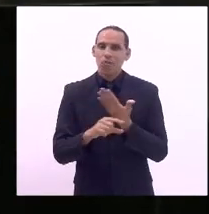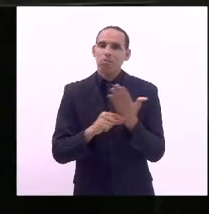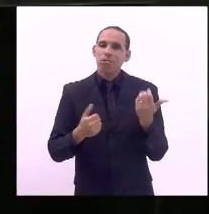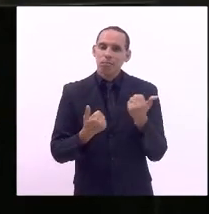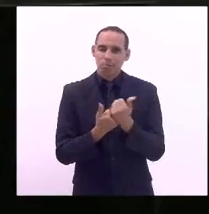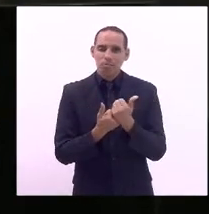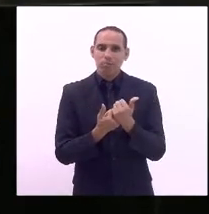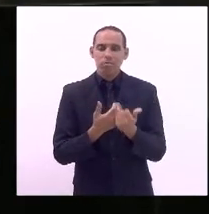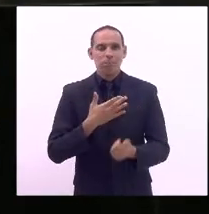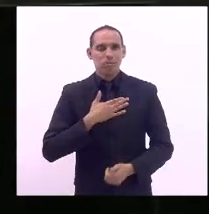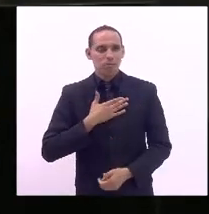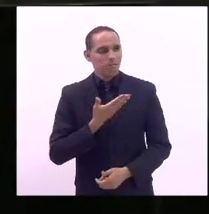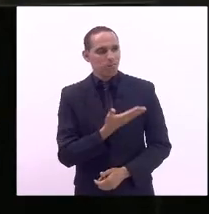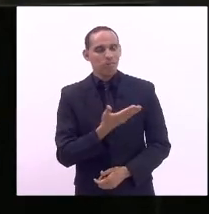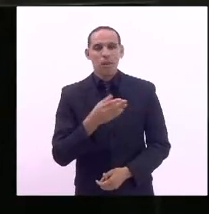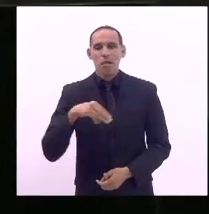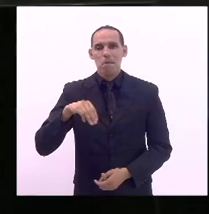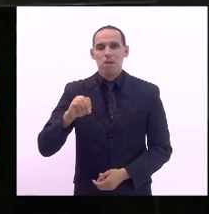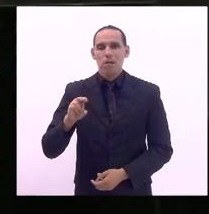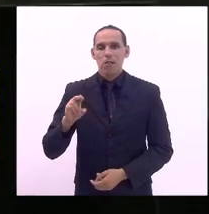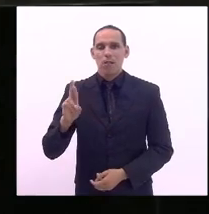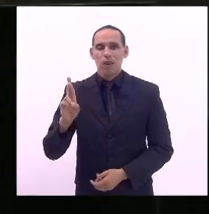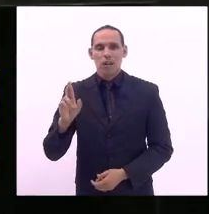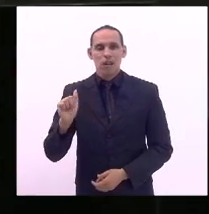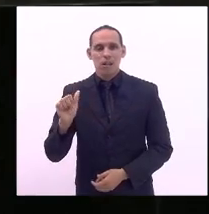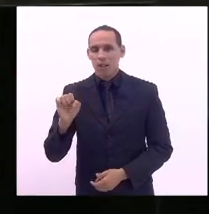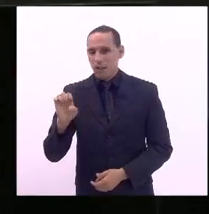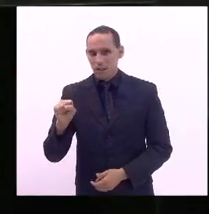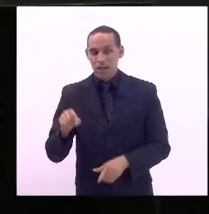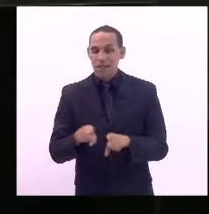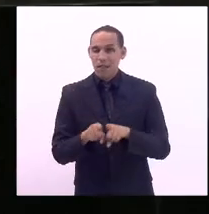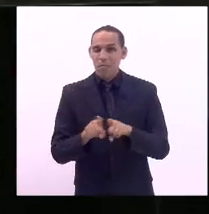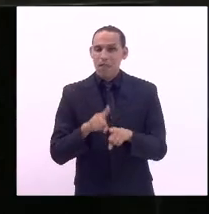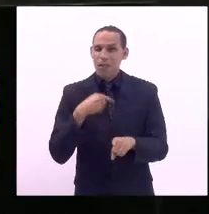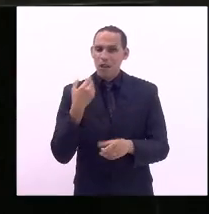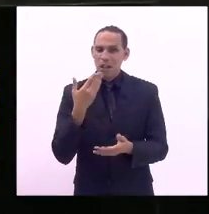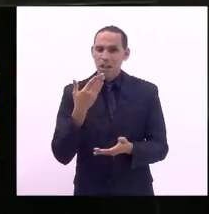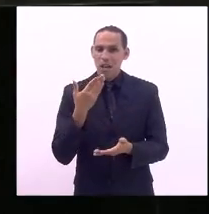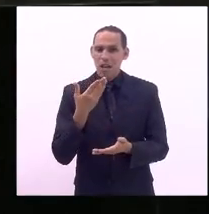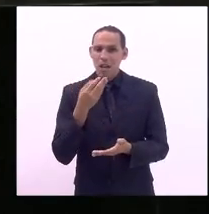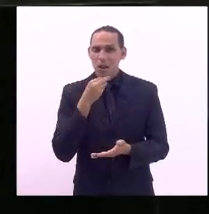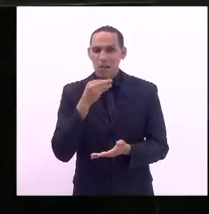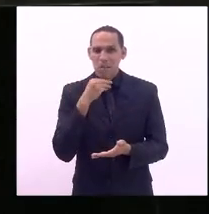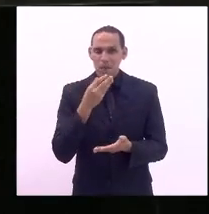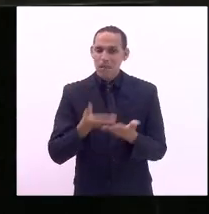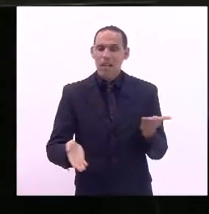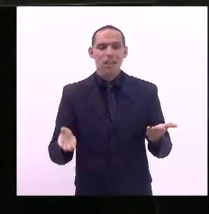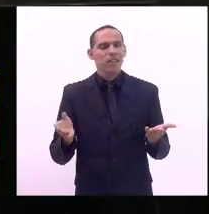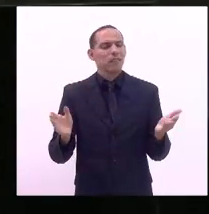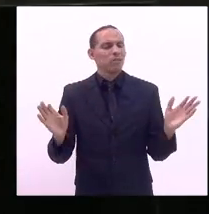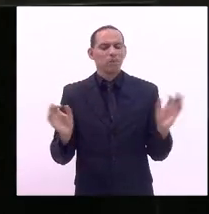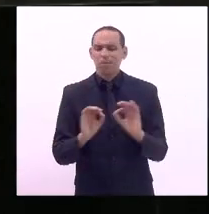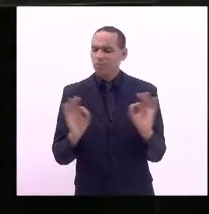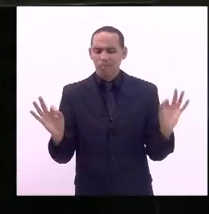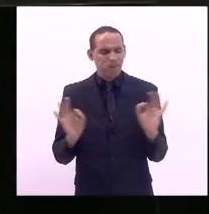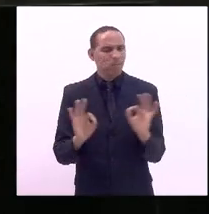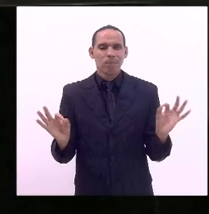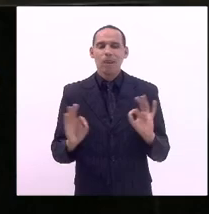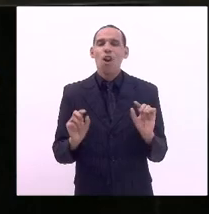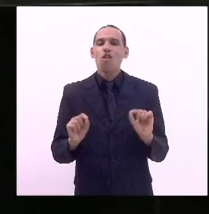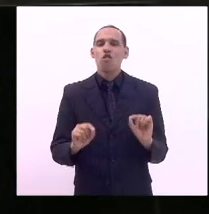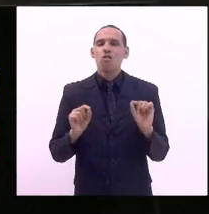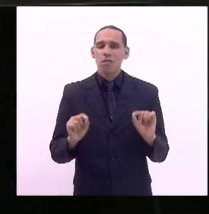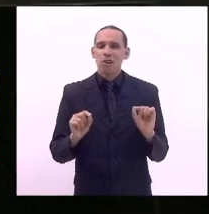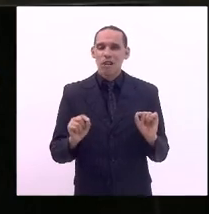mim e para o deputado Anderson Moraes, porque não podíamos perder a oportunidade, hipótese nenhuma, de tirar